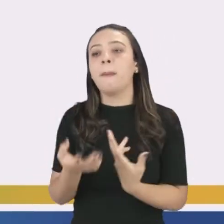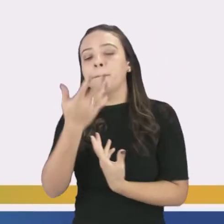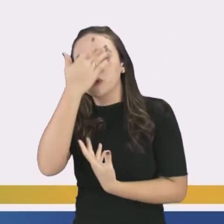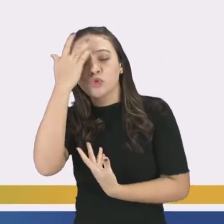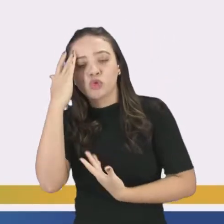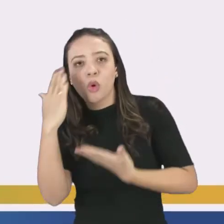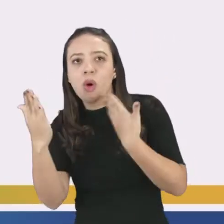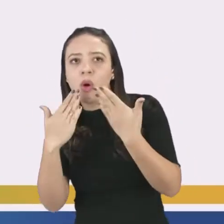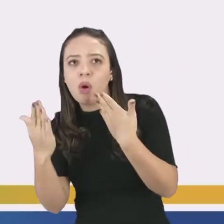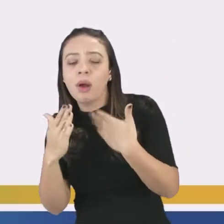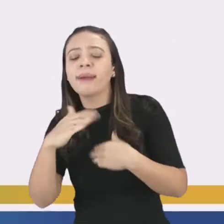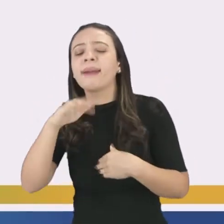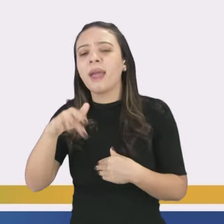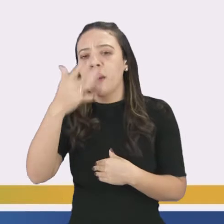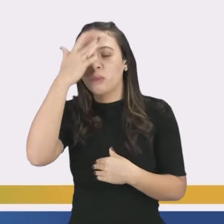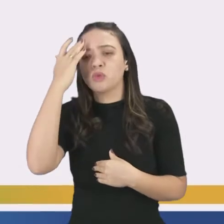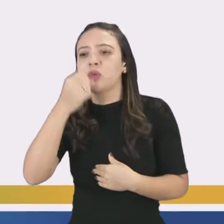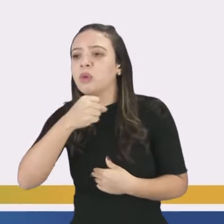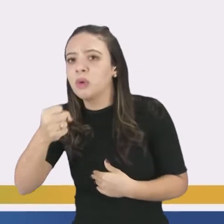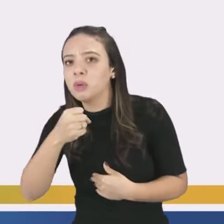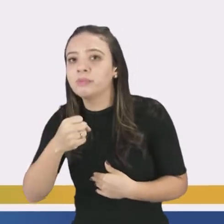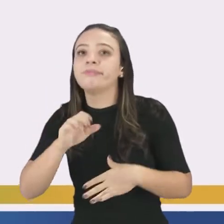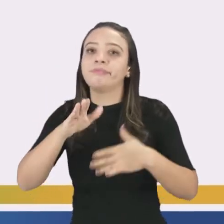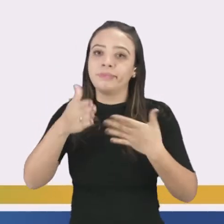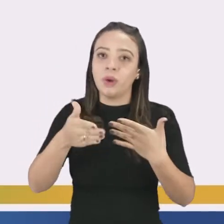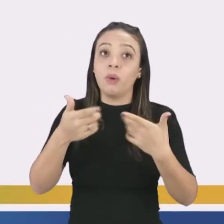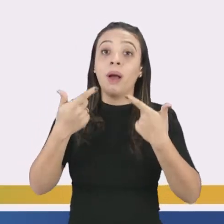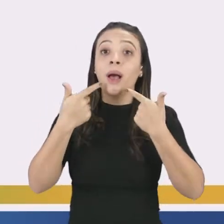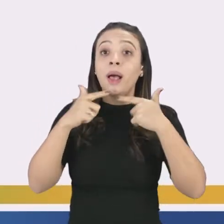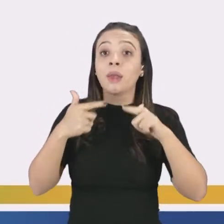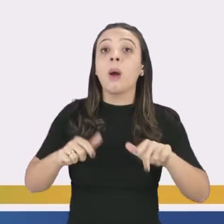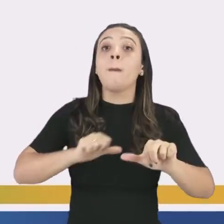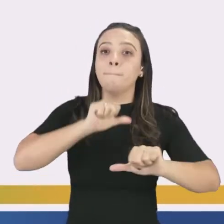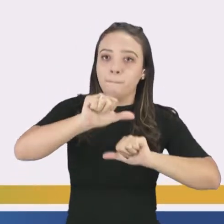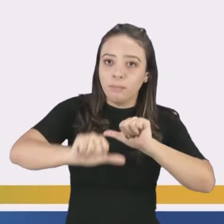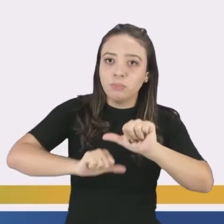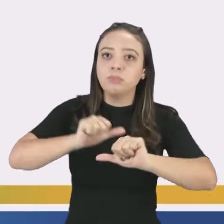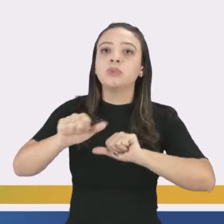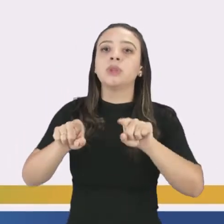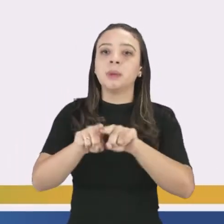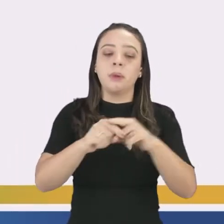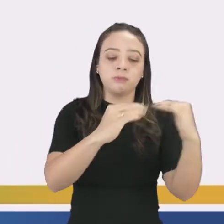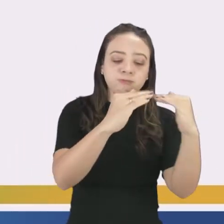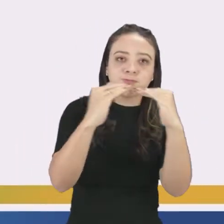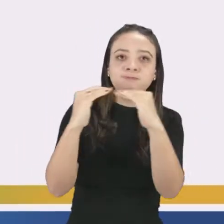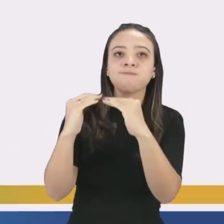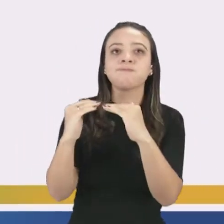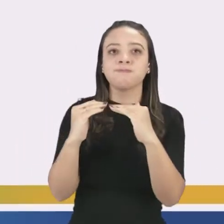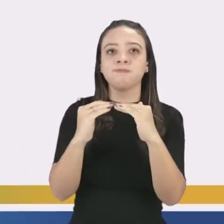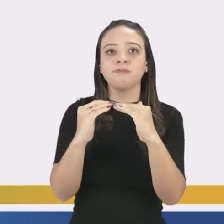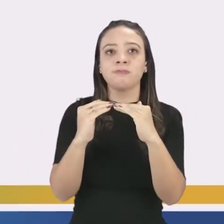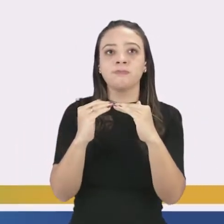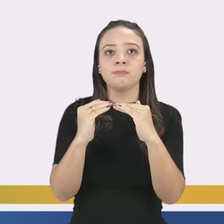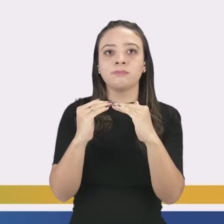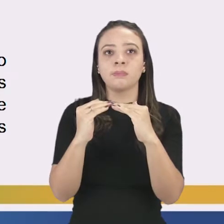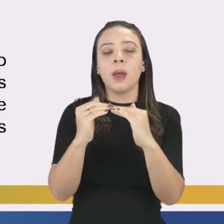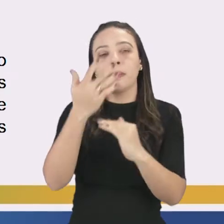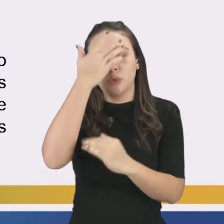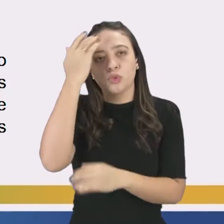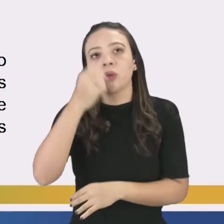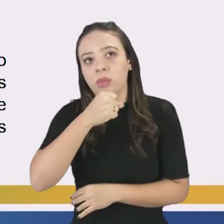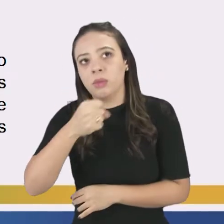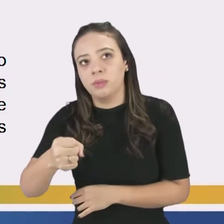dependendo de quem eu esteja entrevistando, a minha linguagem vai mudar um pouquinho para se adequar ao meu